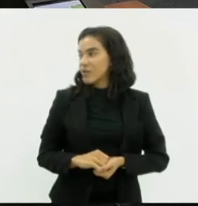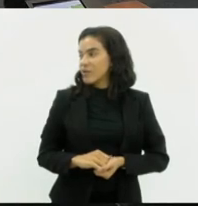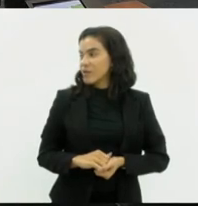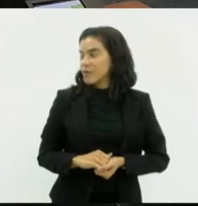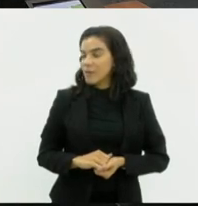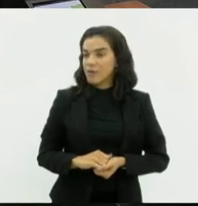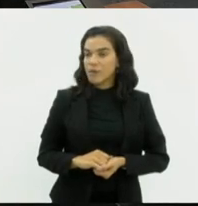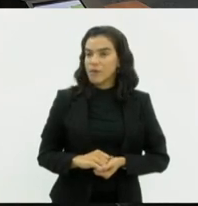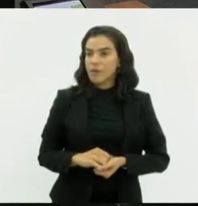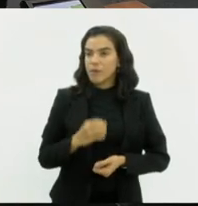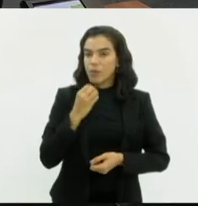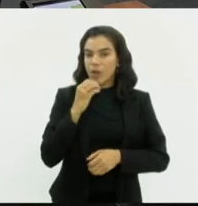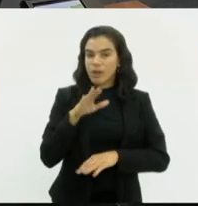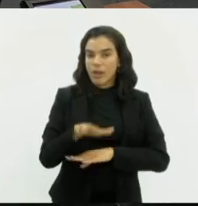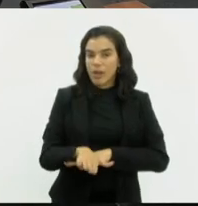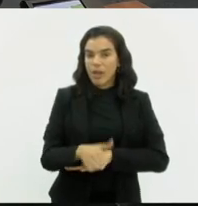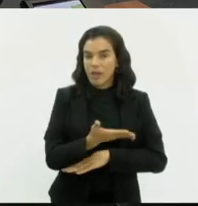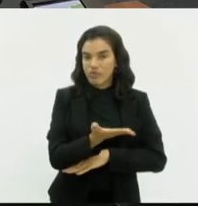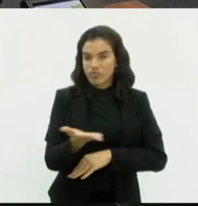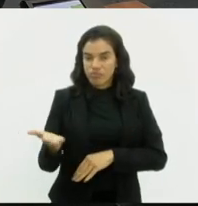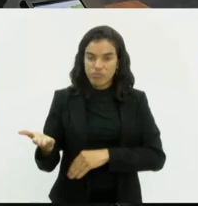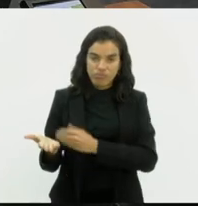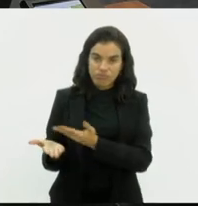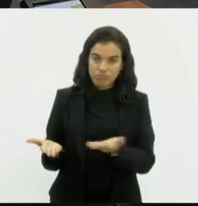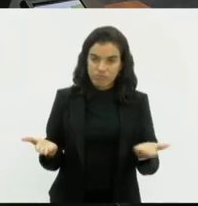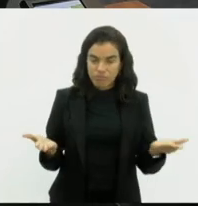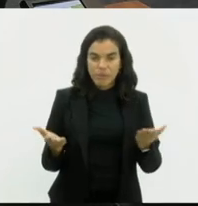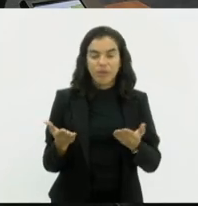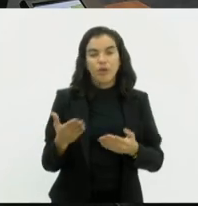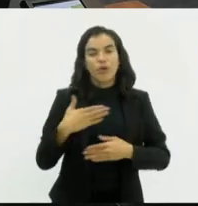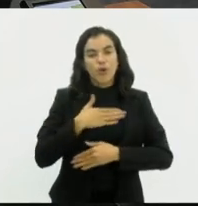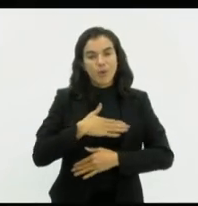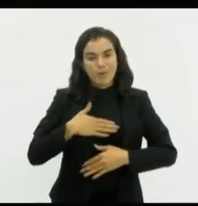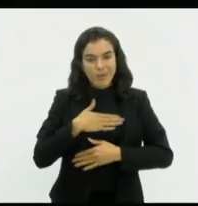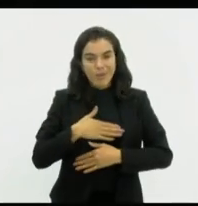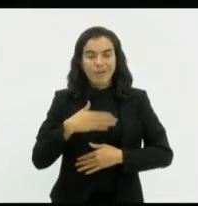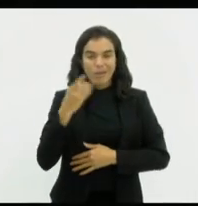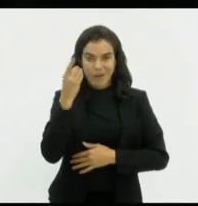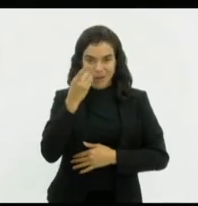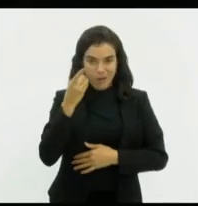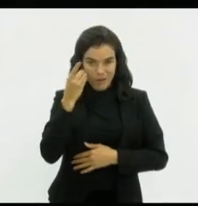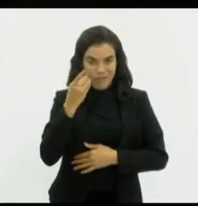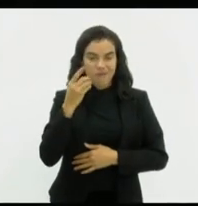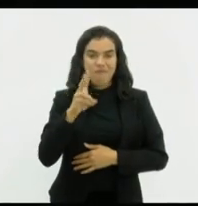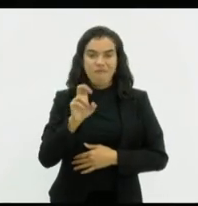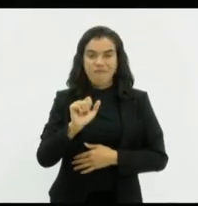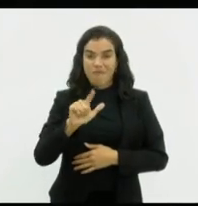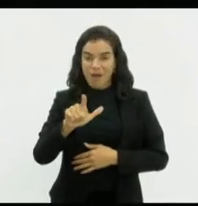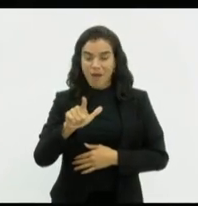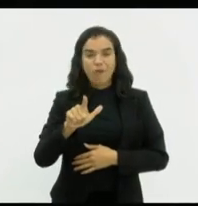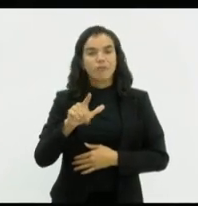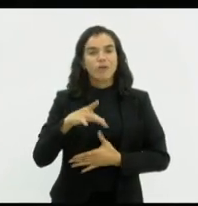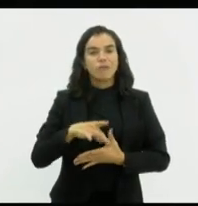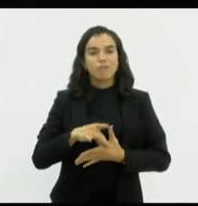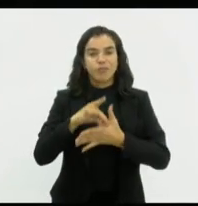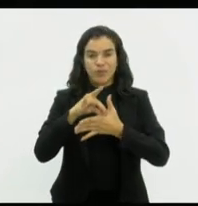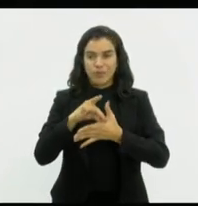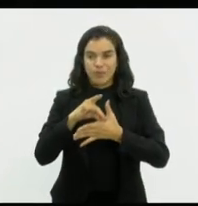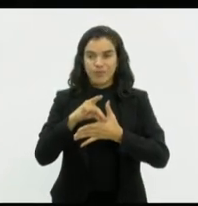Boa tarde a todos e todas. Cumprimentando meu amigo deputado Valdo Seasa, que preside os trabalhos nesse